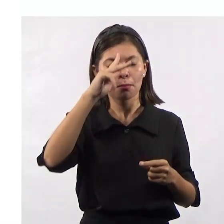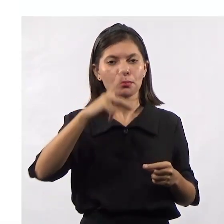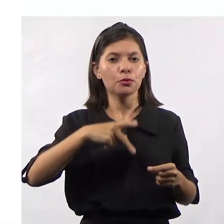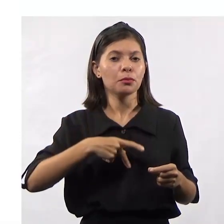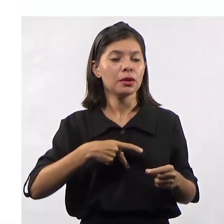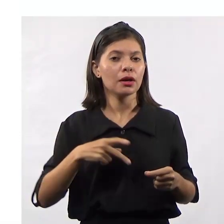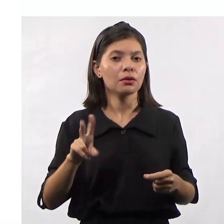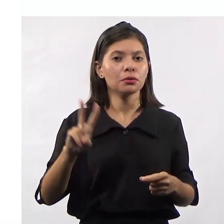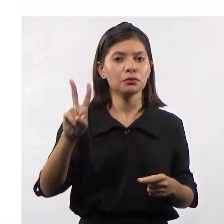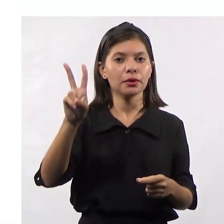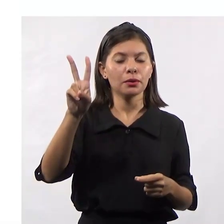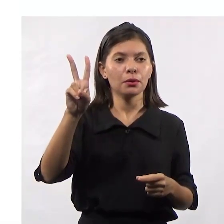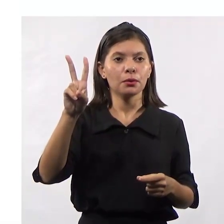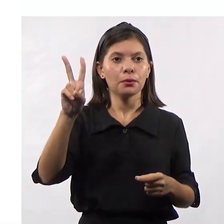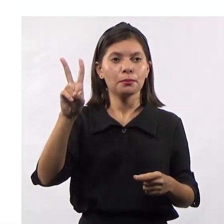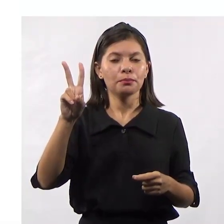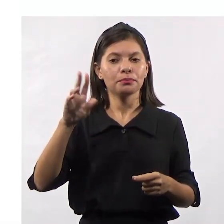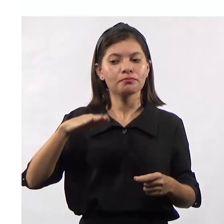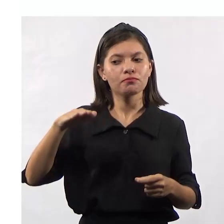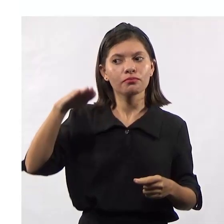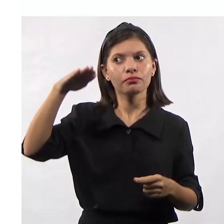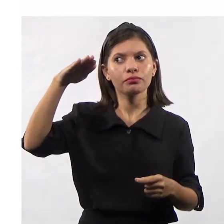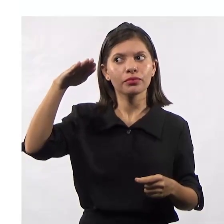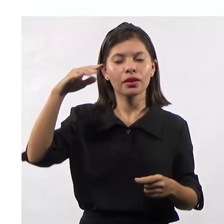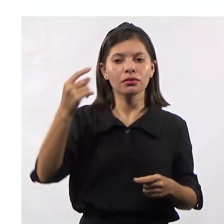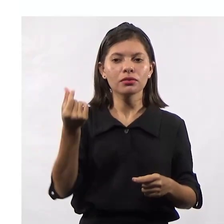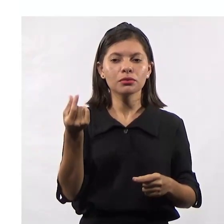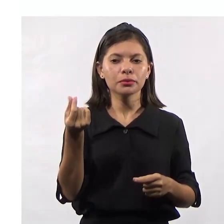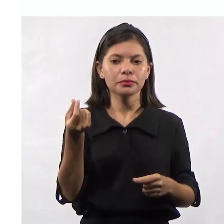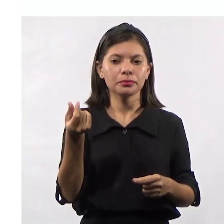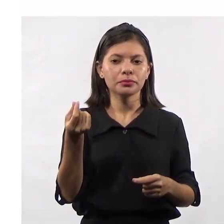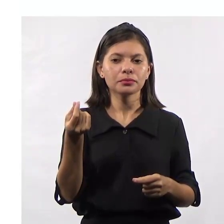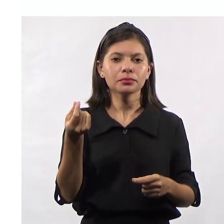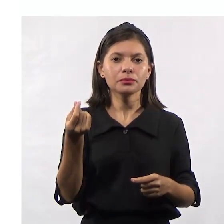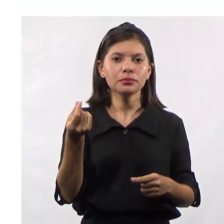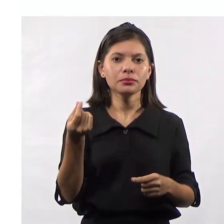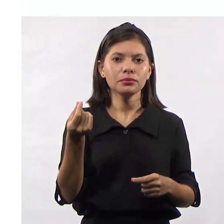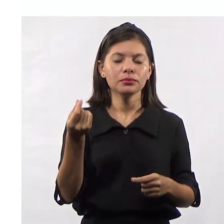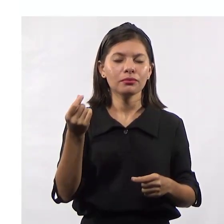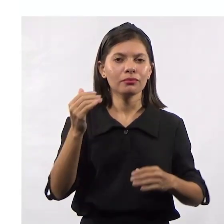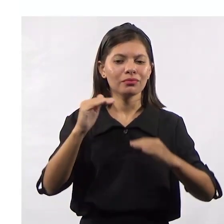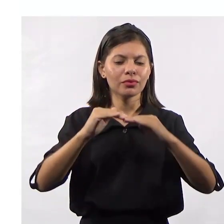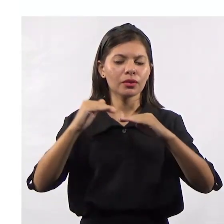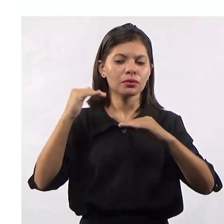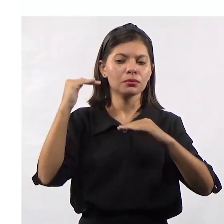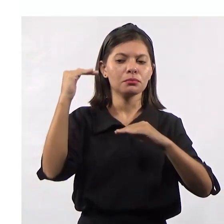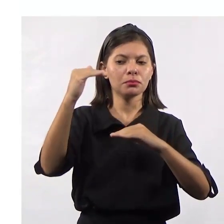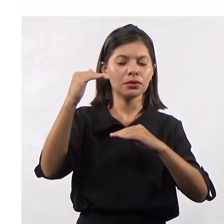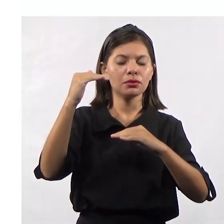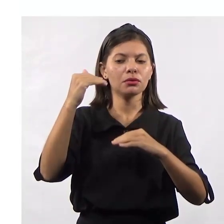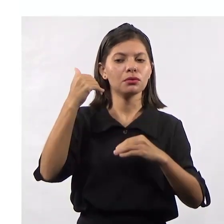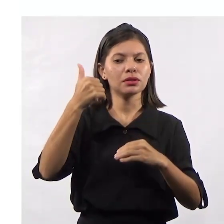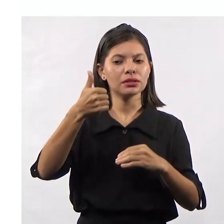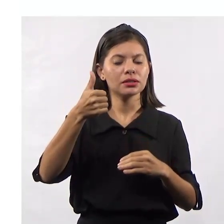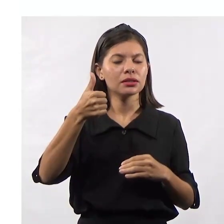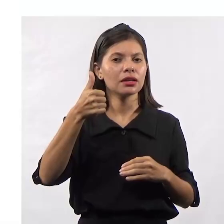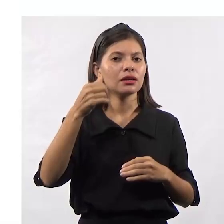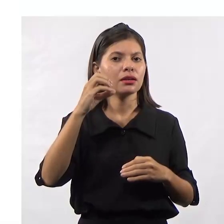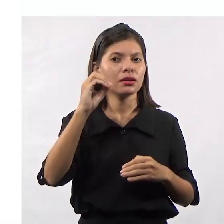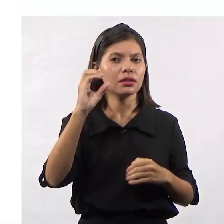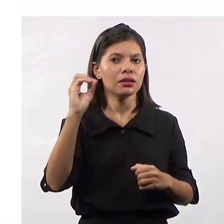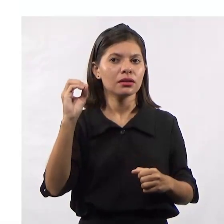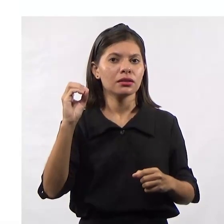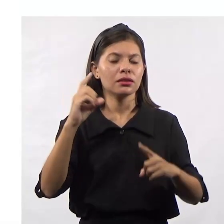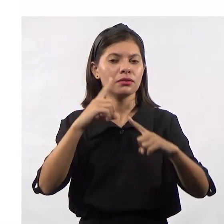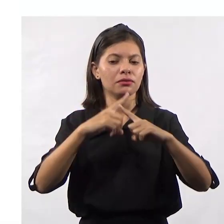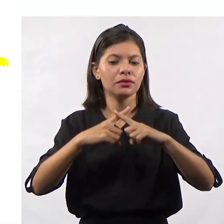da licitação for mais alto, ou seja, for superior a 100 vezes o limite previsto no